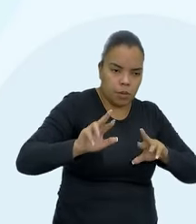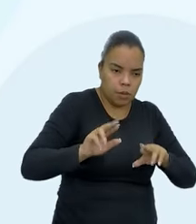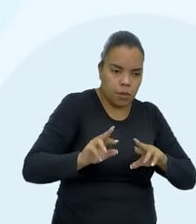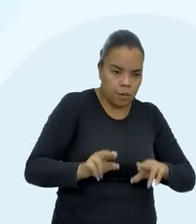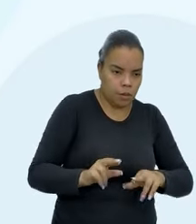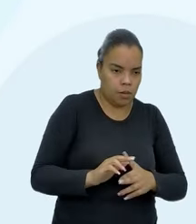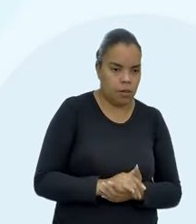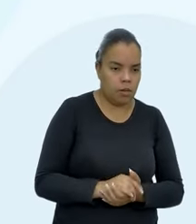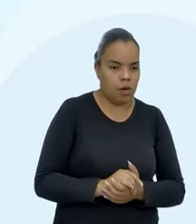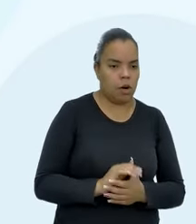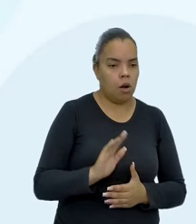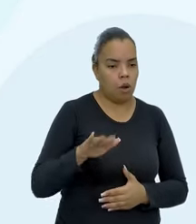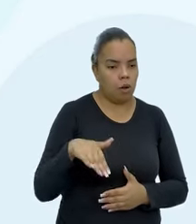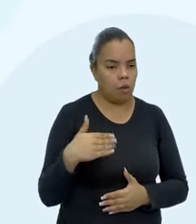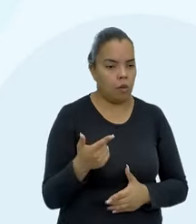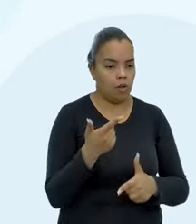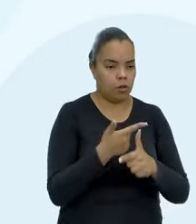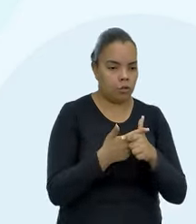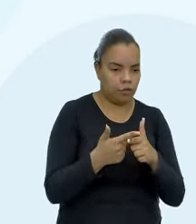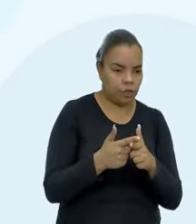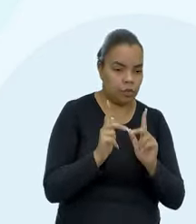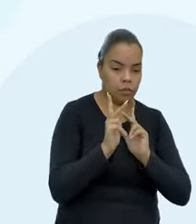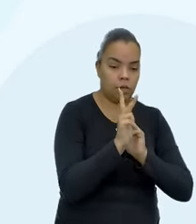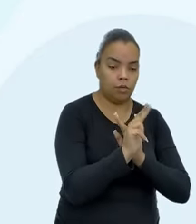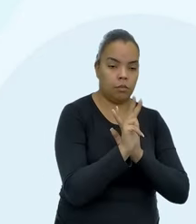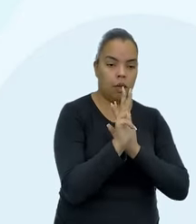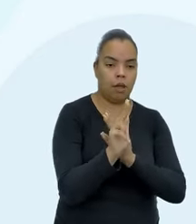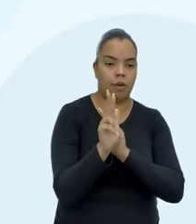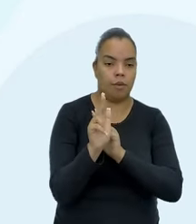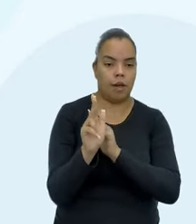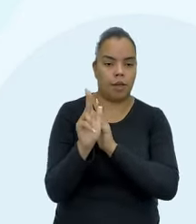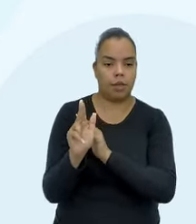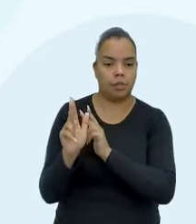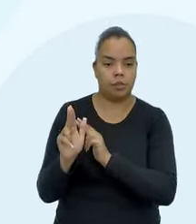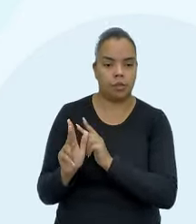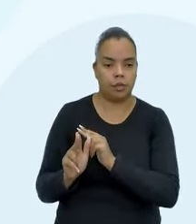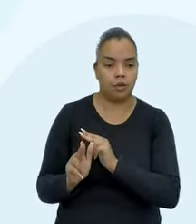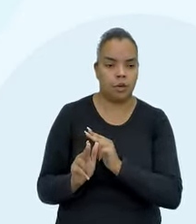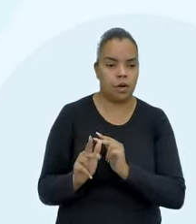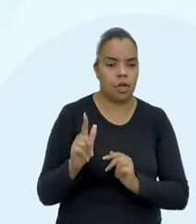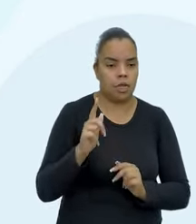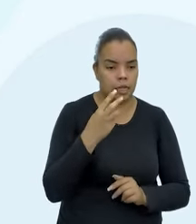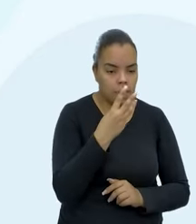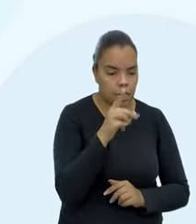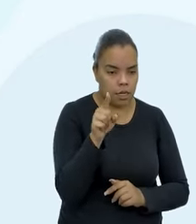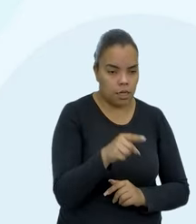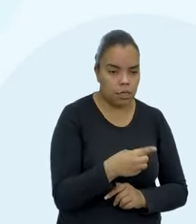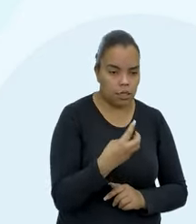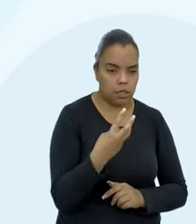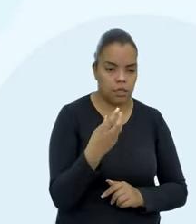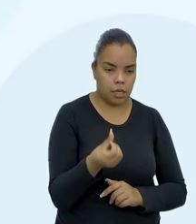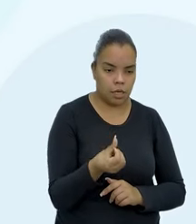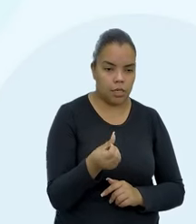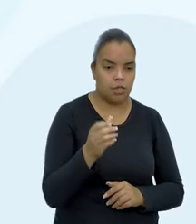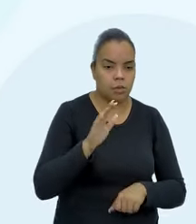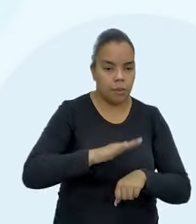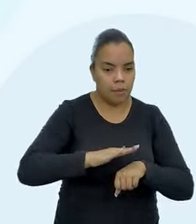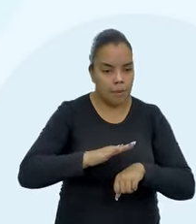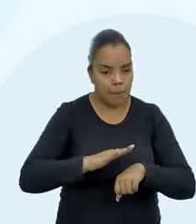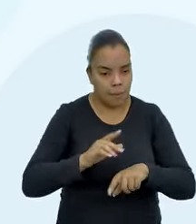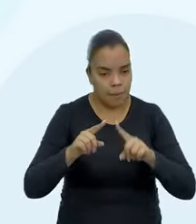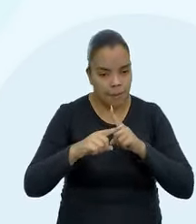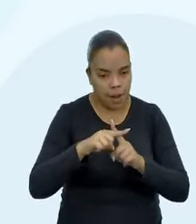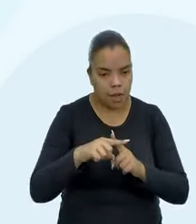quando nós dividimos em partes iguais aqui eu tenho três cestos mais dois sextos